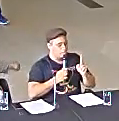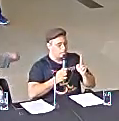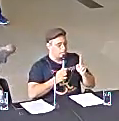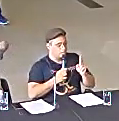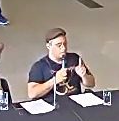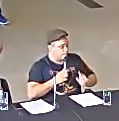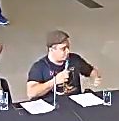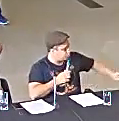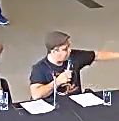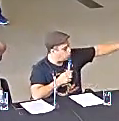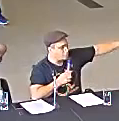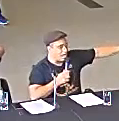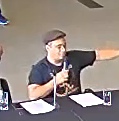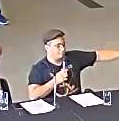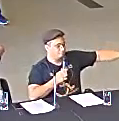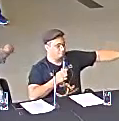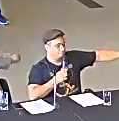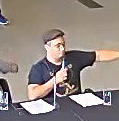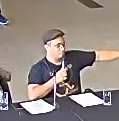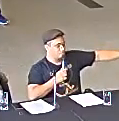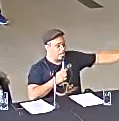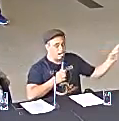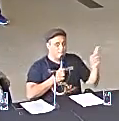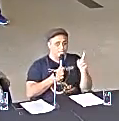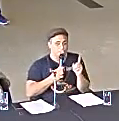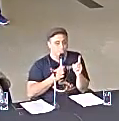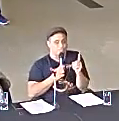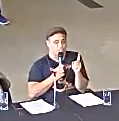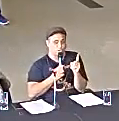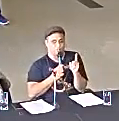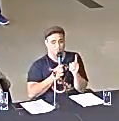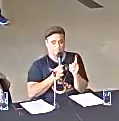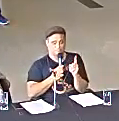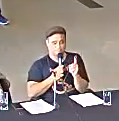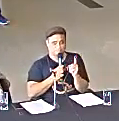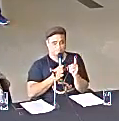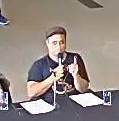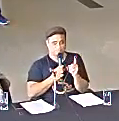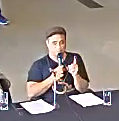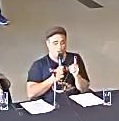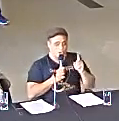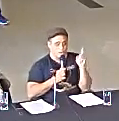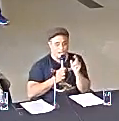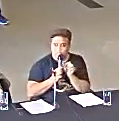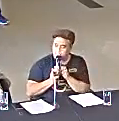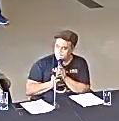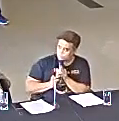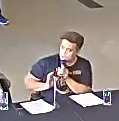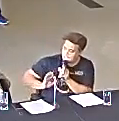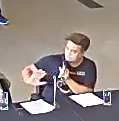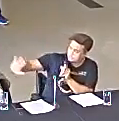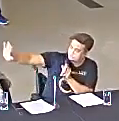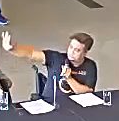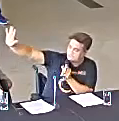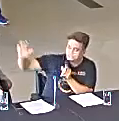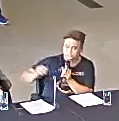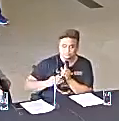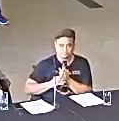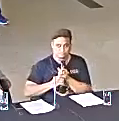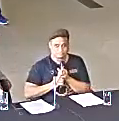chegou aqui a mesa estava lotada agora a mesa se dividiu Olha o buraco que tem um lado